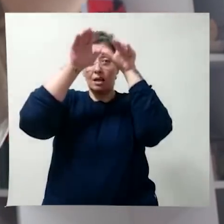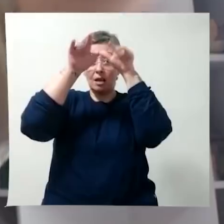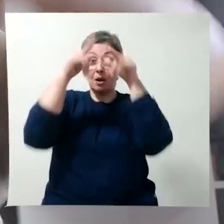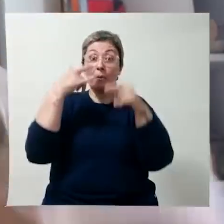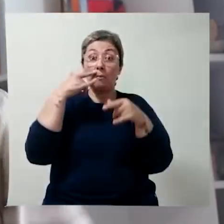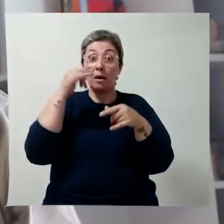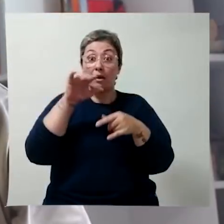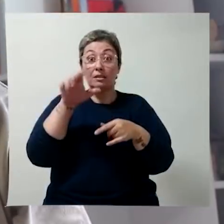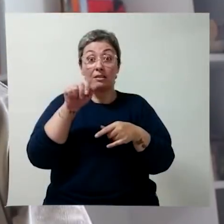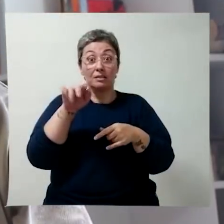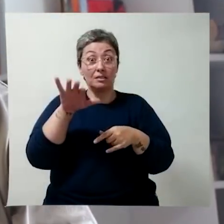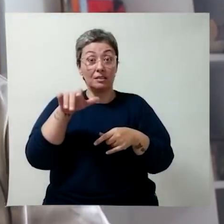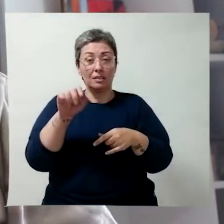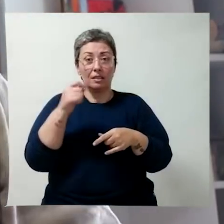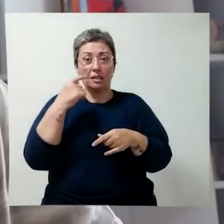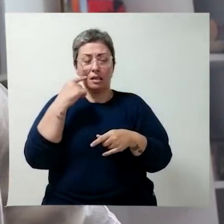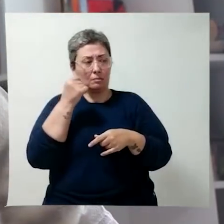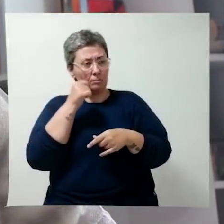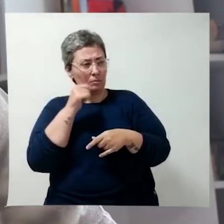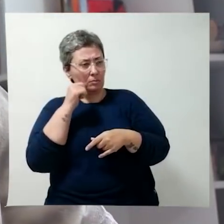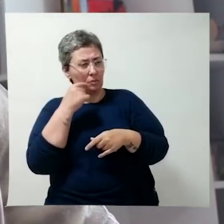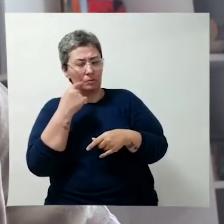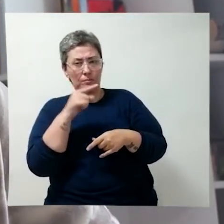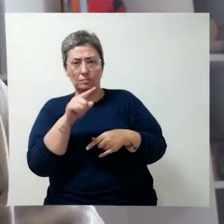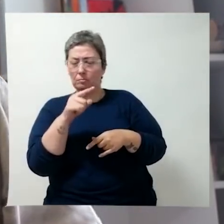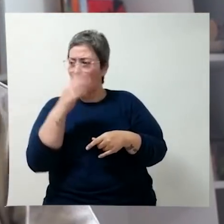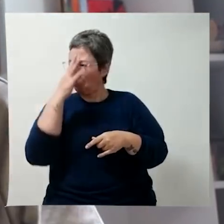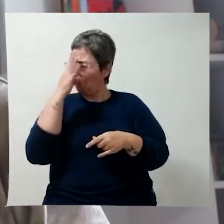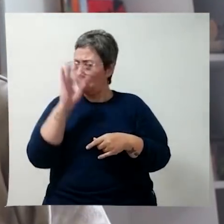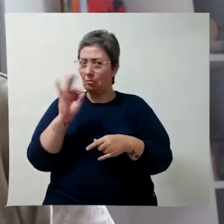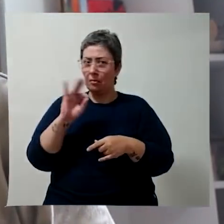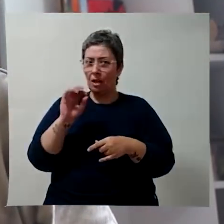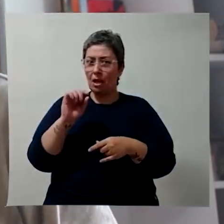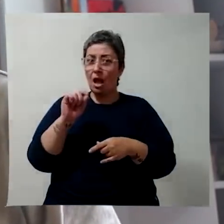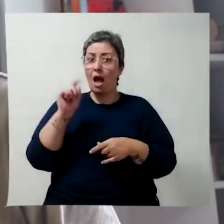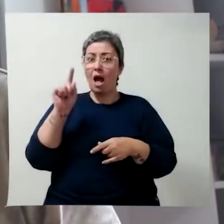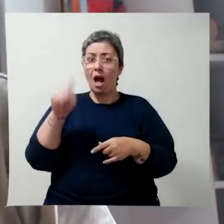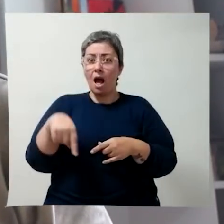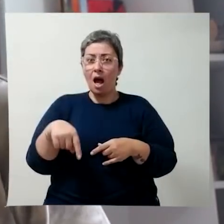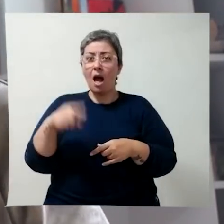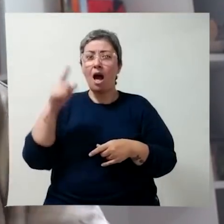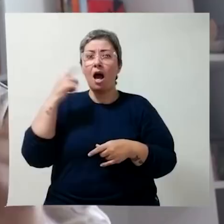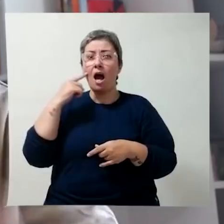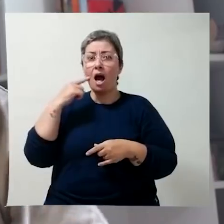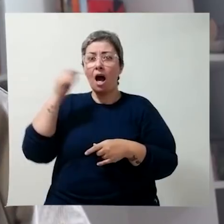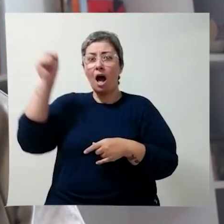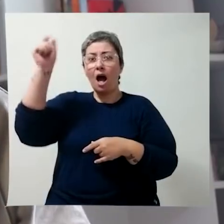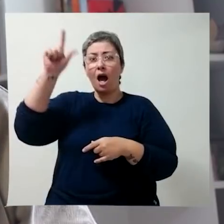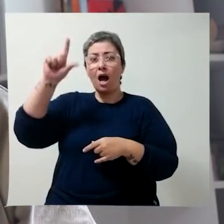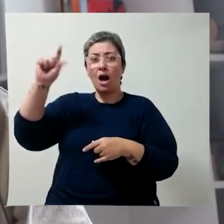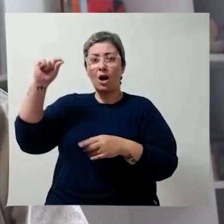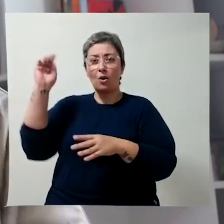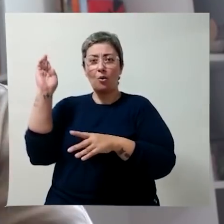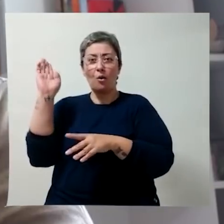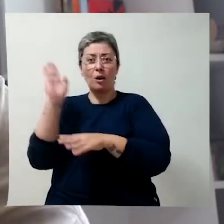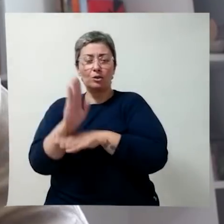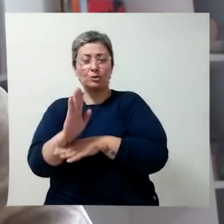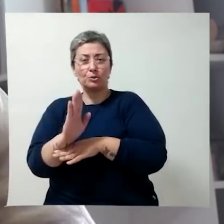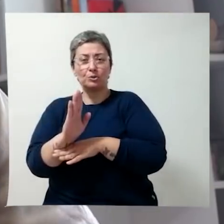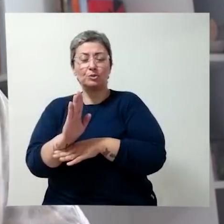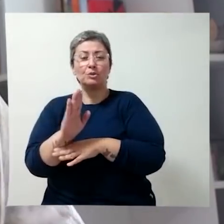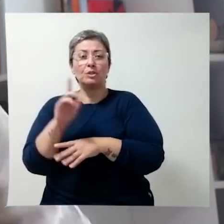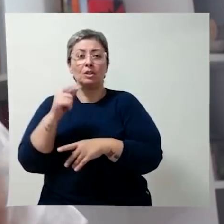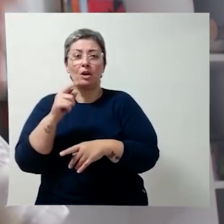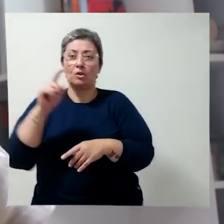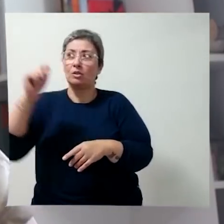pai da Jaciara. Jaciara olhou e entendeu que tinha sido a lua que tinha ajudado até então. Mas foi nessa